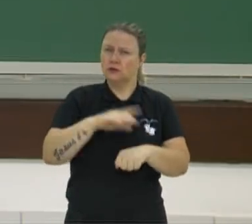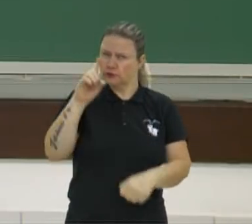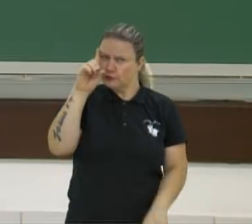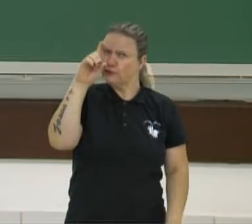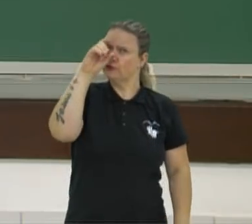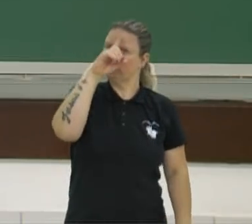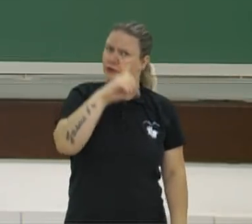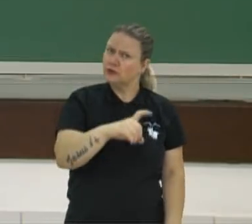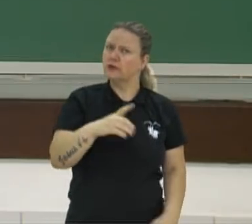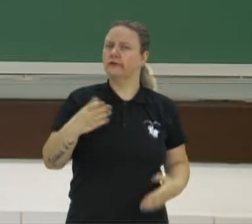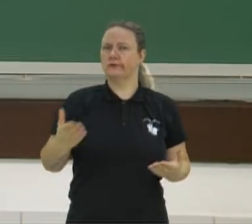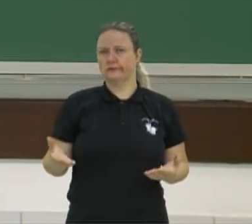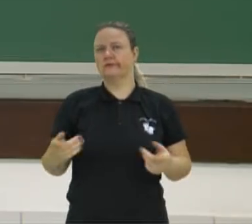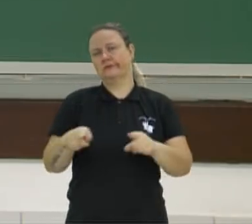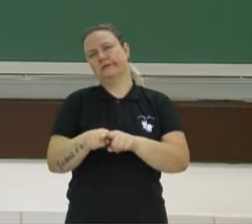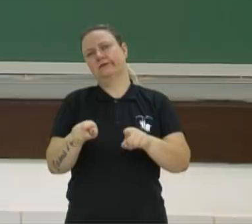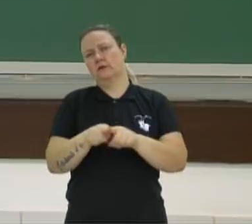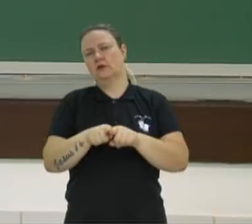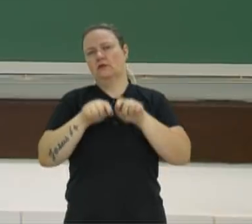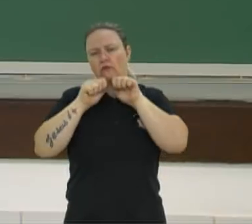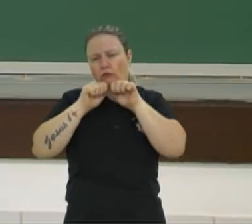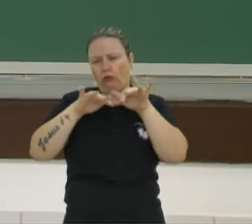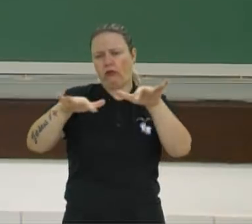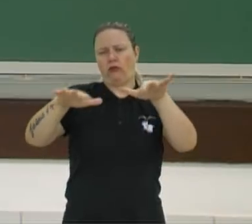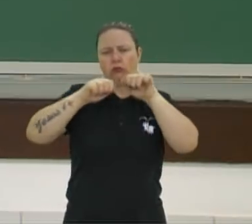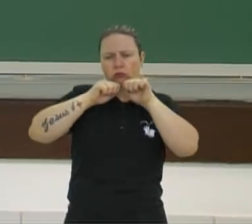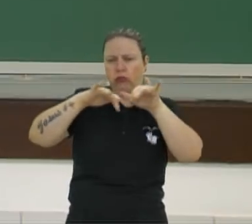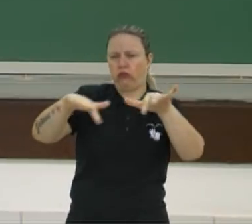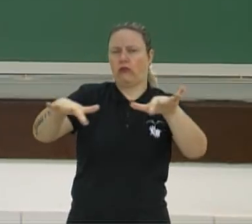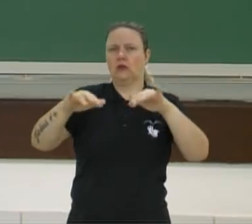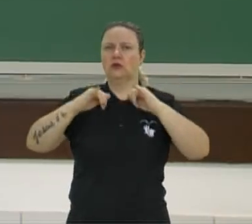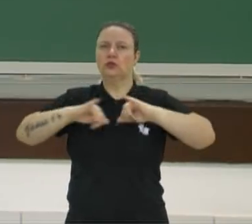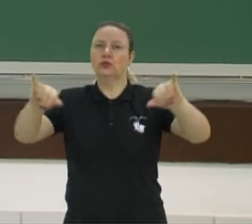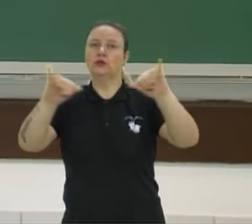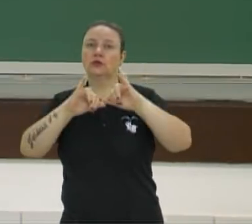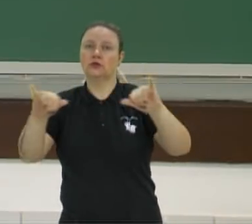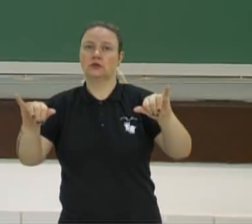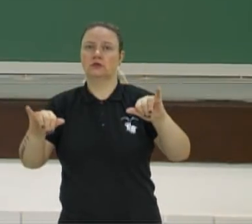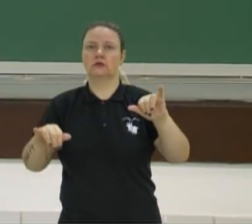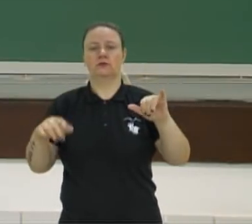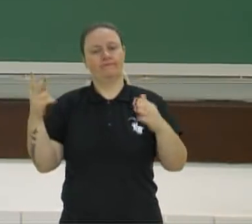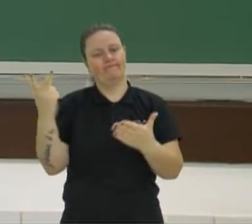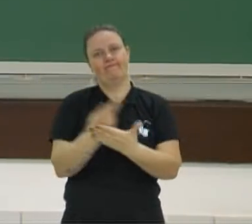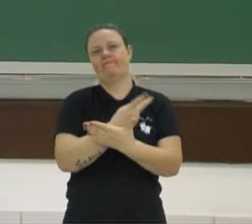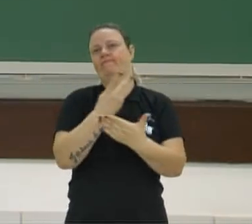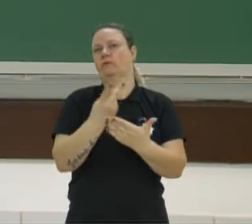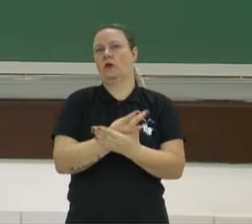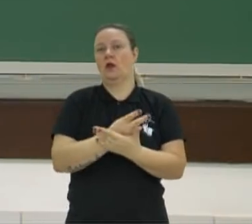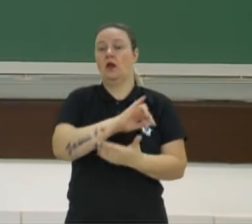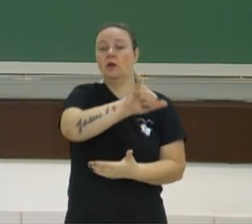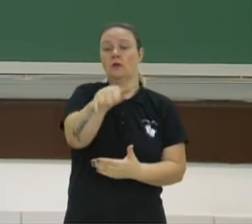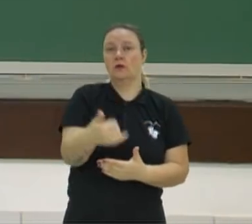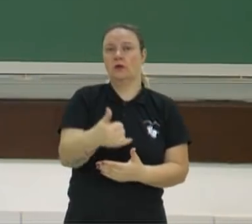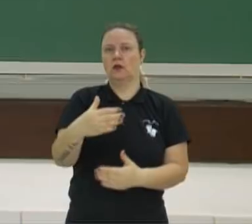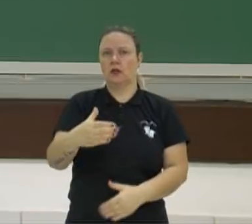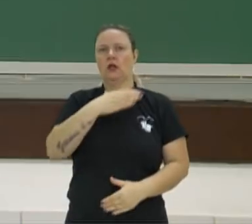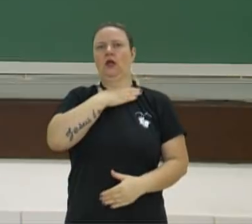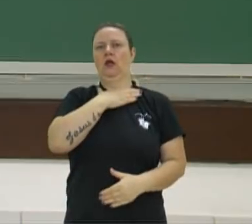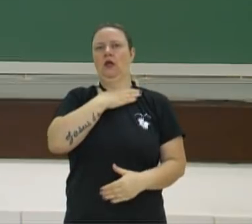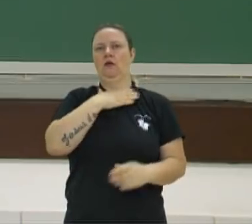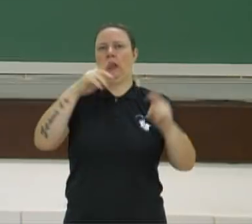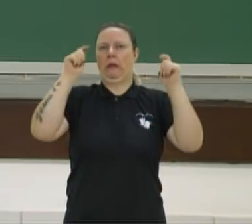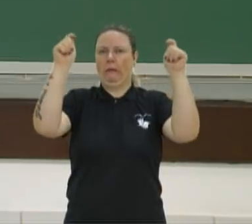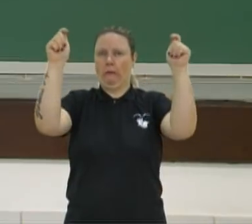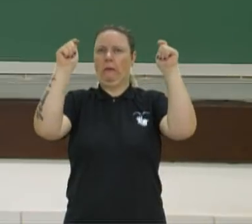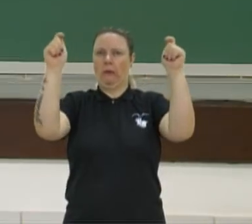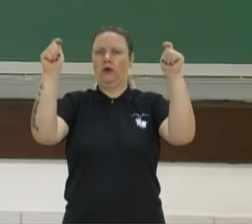muito favorável para espalhar algumas notícias falsas, aproveitando essa temática das greves. Agora